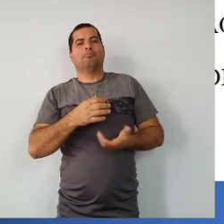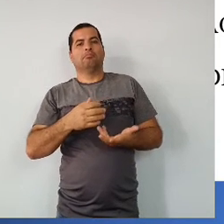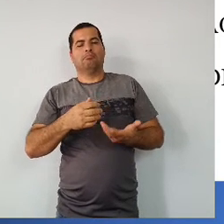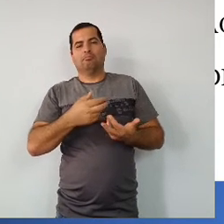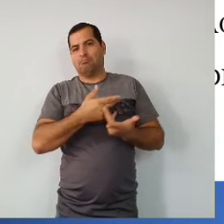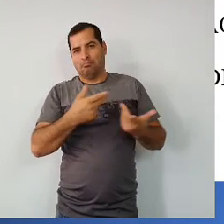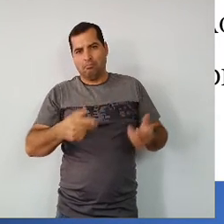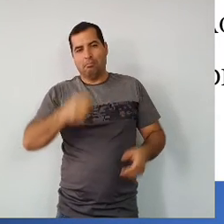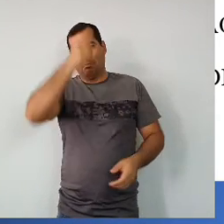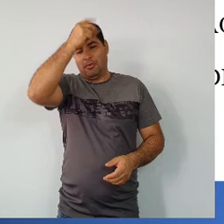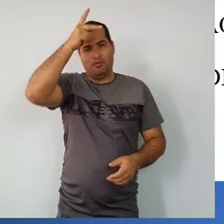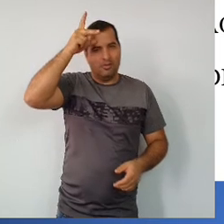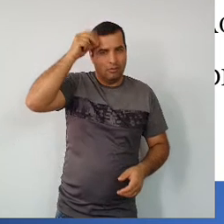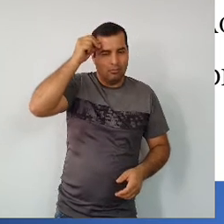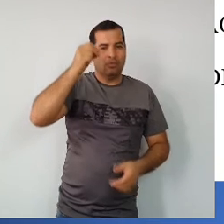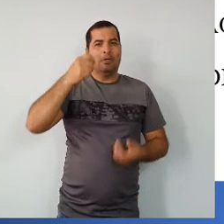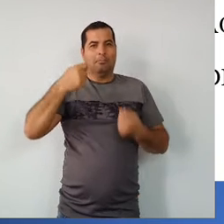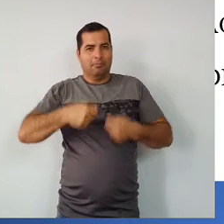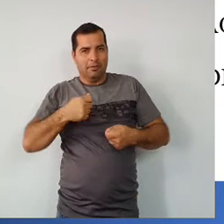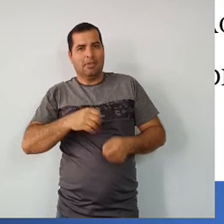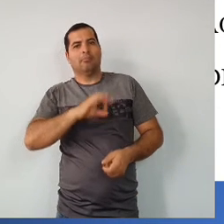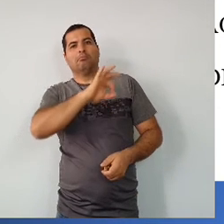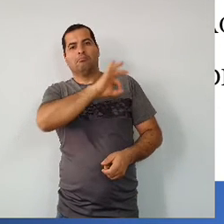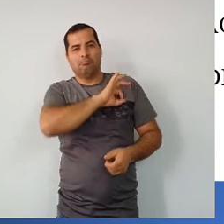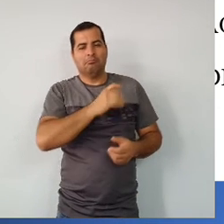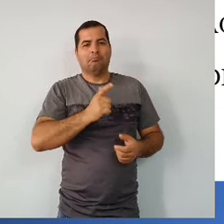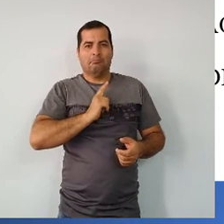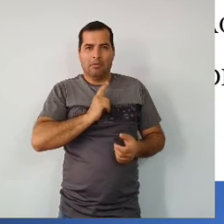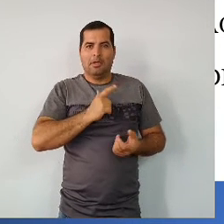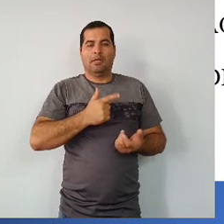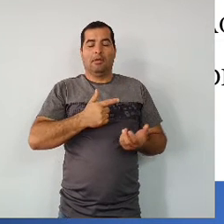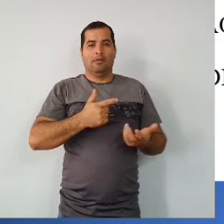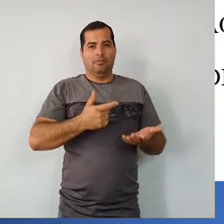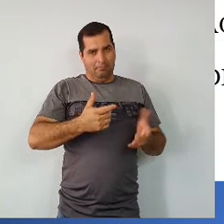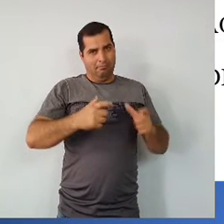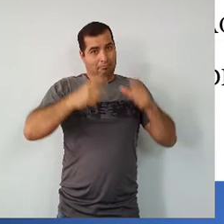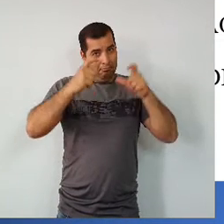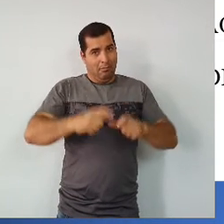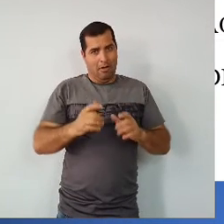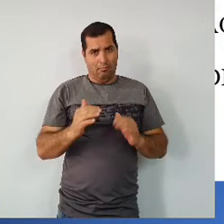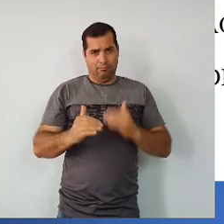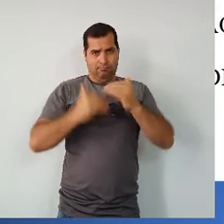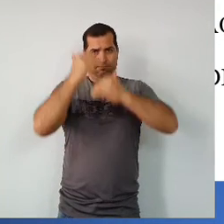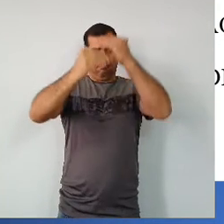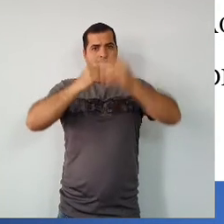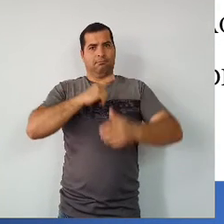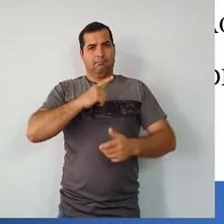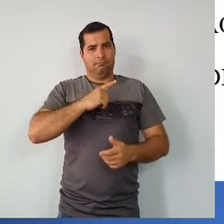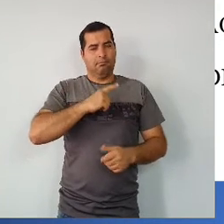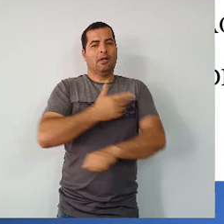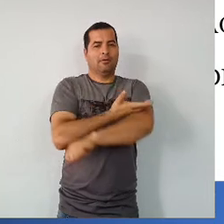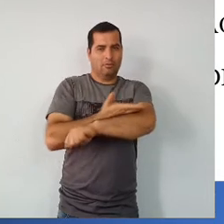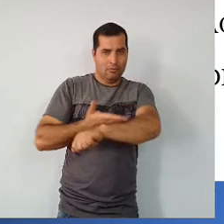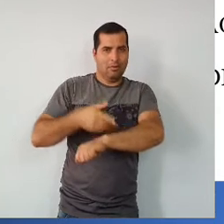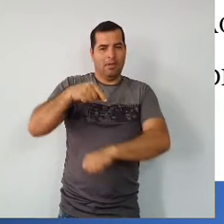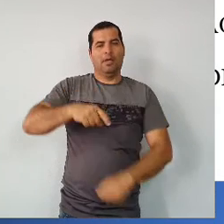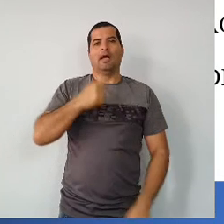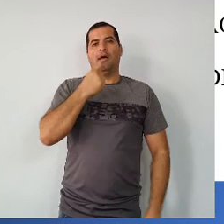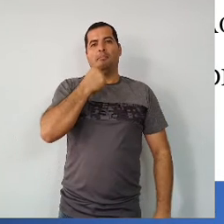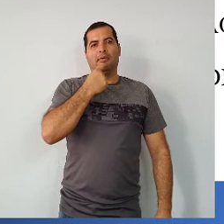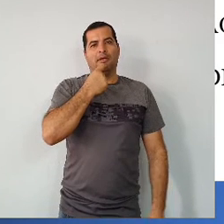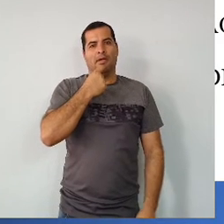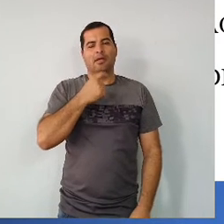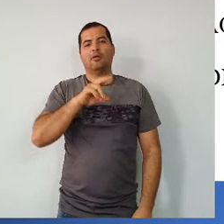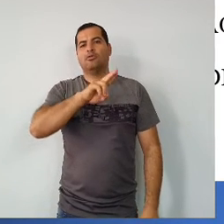uma subprefeitura. Então, é como se fosse um bairro bem evoluído. Isso acontece muito aqui na nossa região de